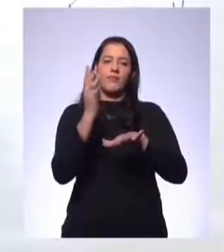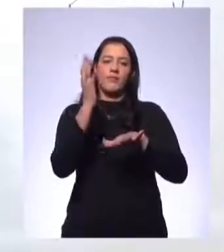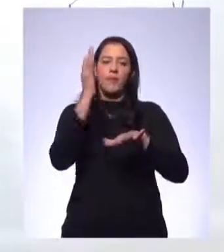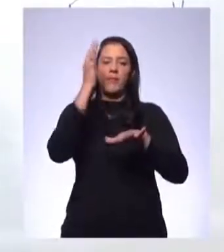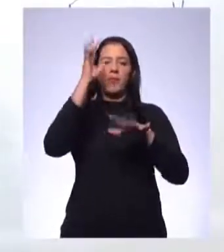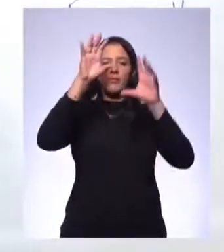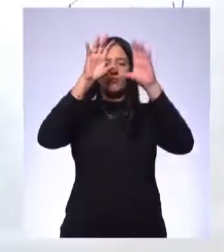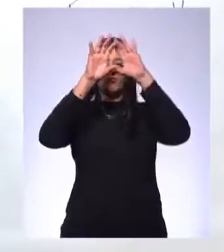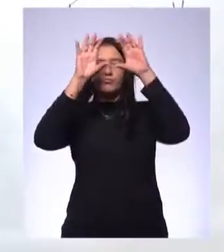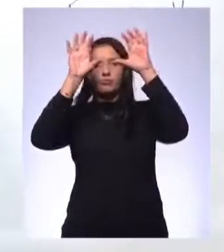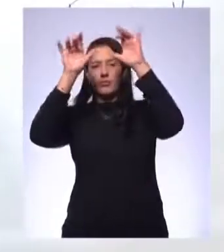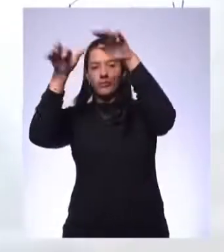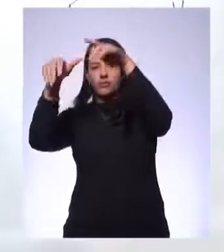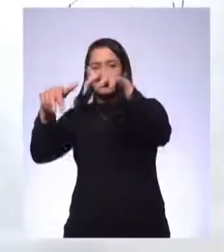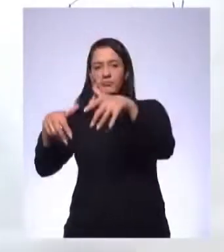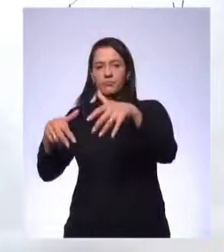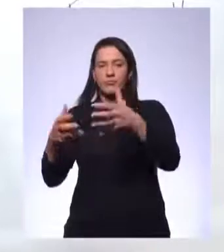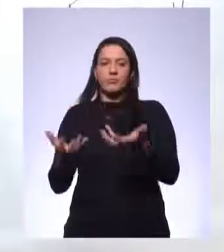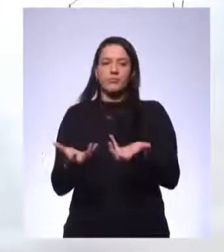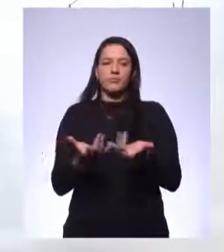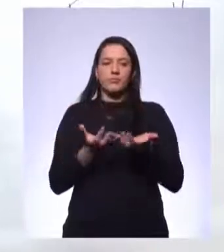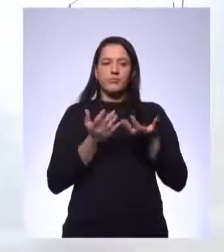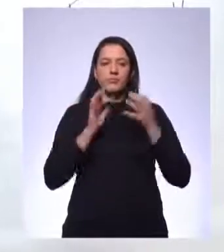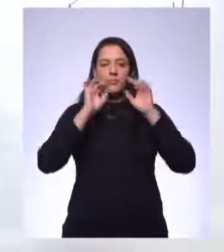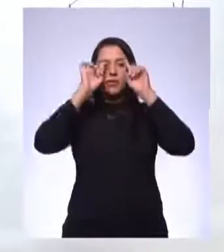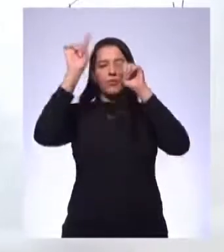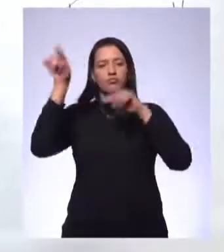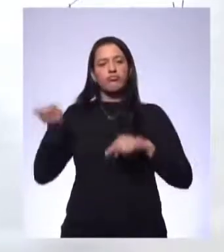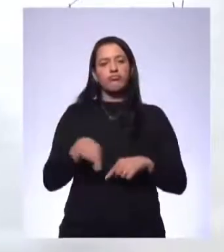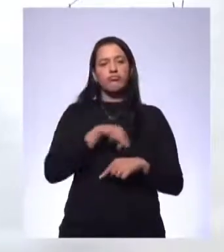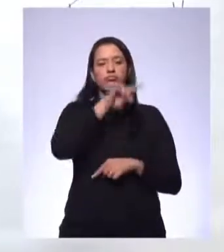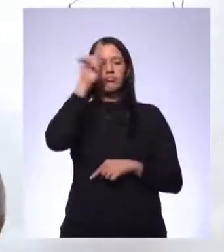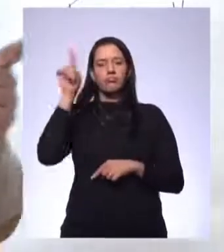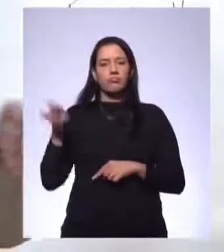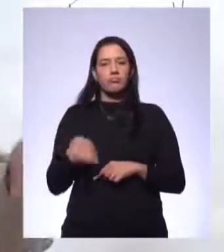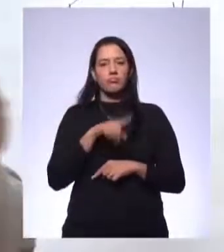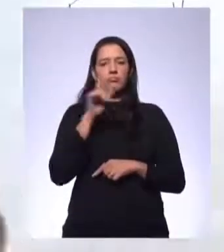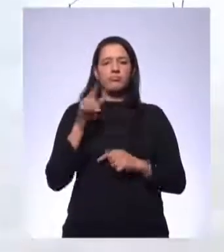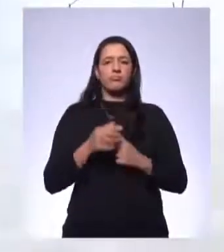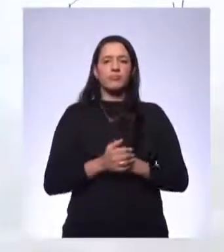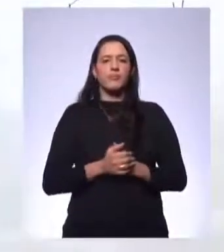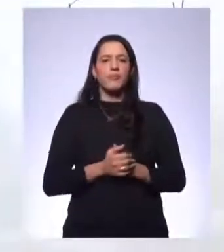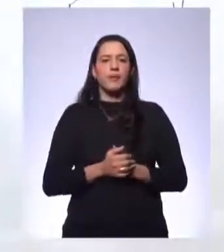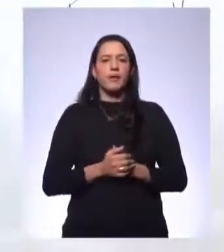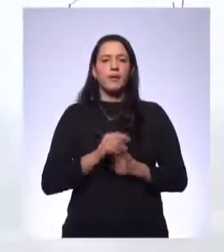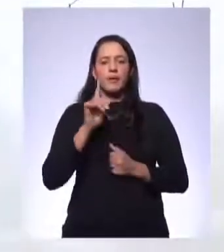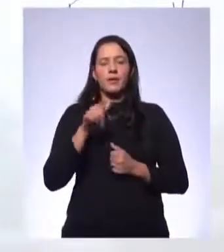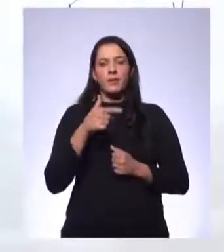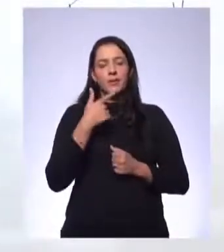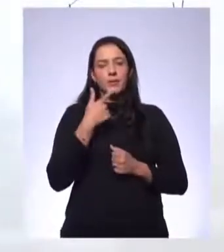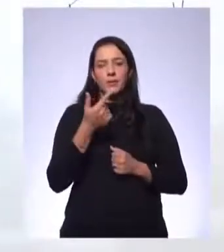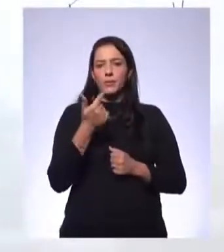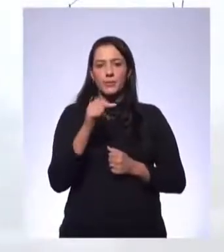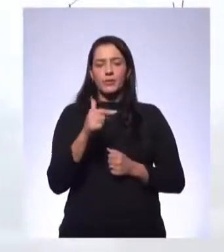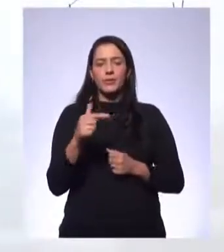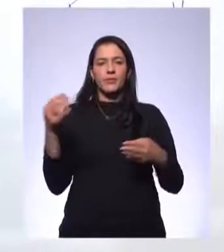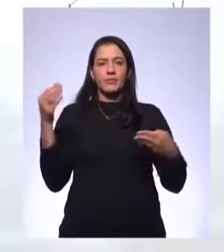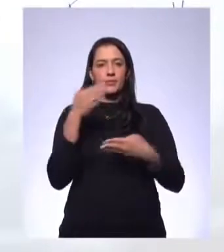água e tudo mais, são extremamente importantes para a manutenção da atmosfera. E uma coisa que não apareceu no chat,